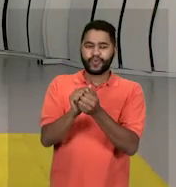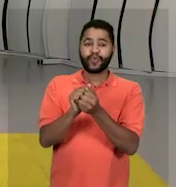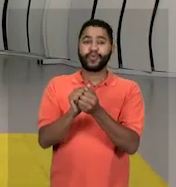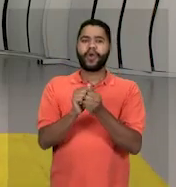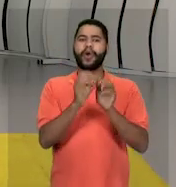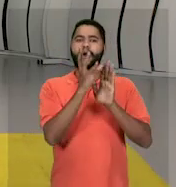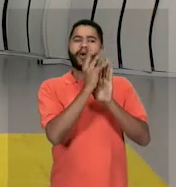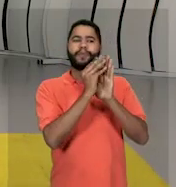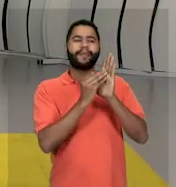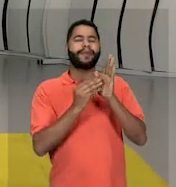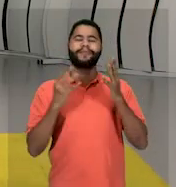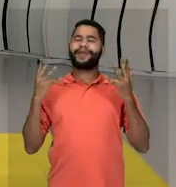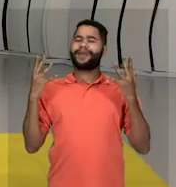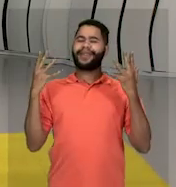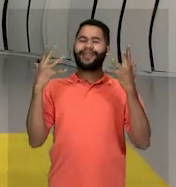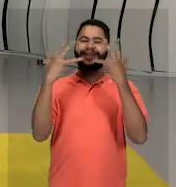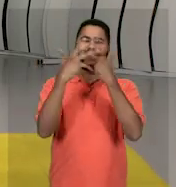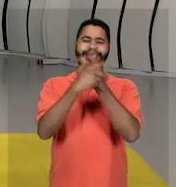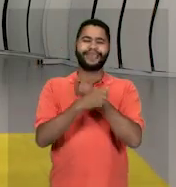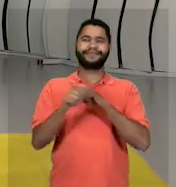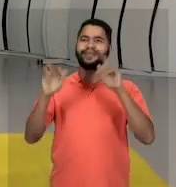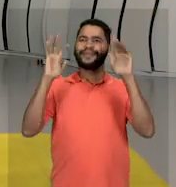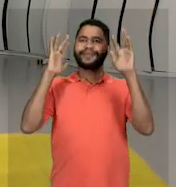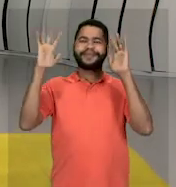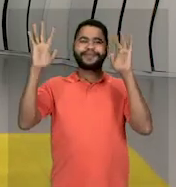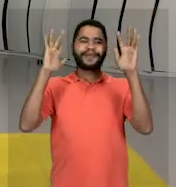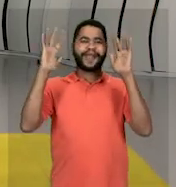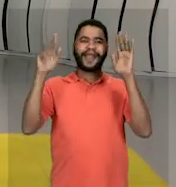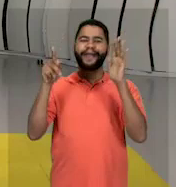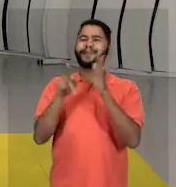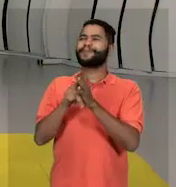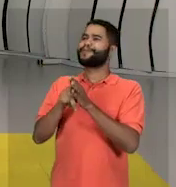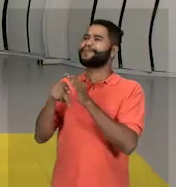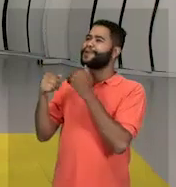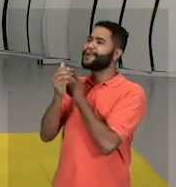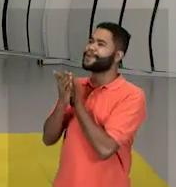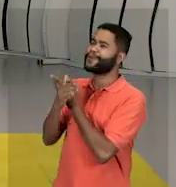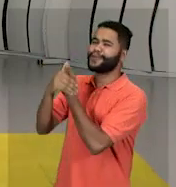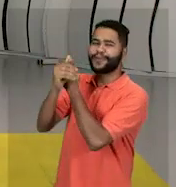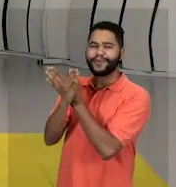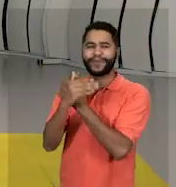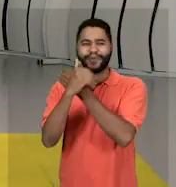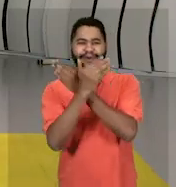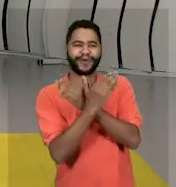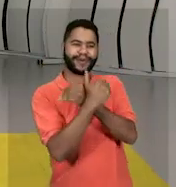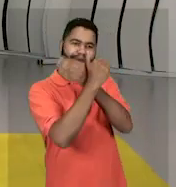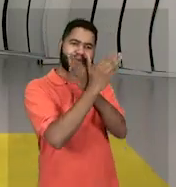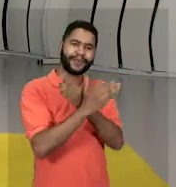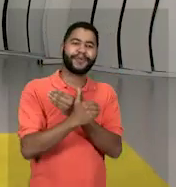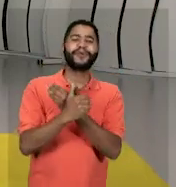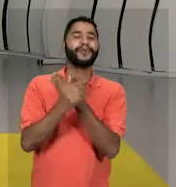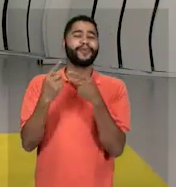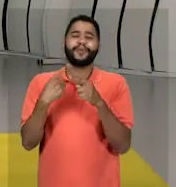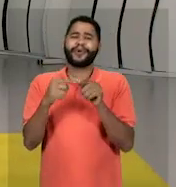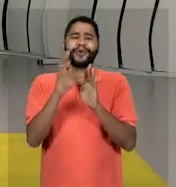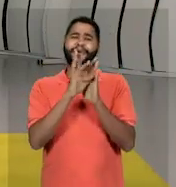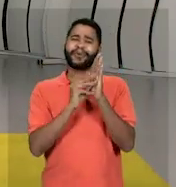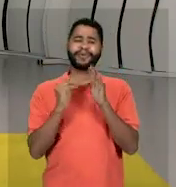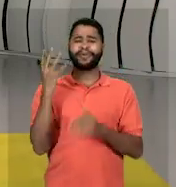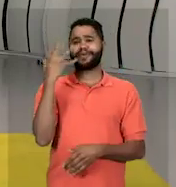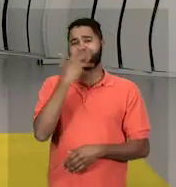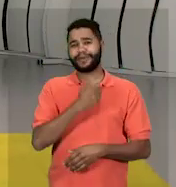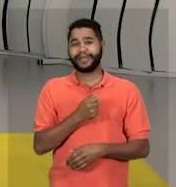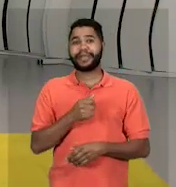com conteúdo Lindo imagina várias Butterfly várias borboletas saindo dessa aula porque esse conteúdo é